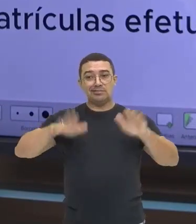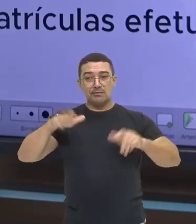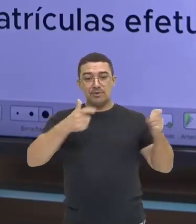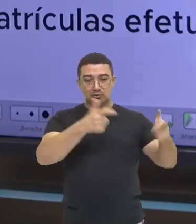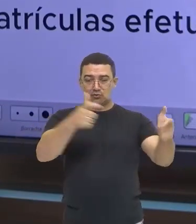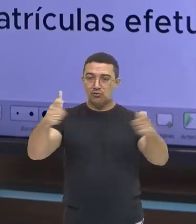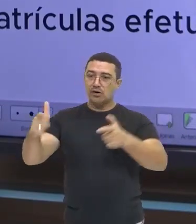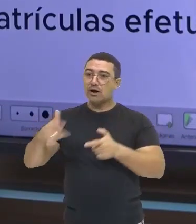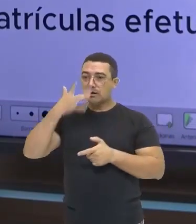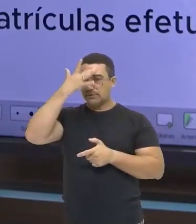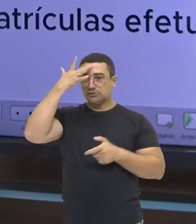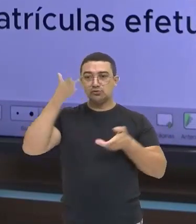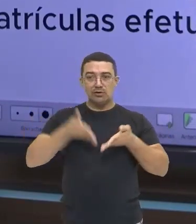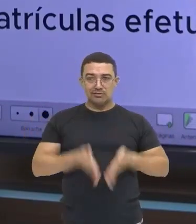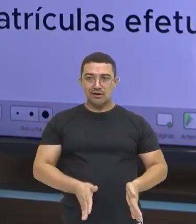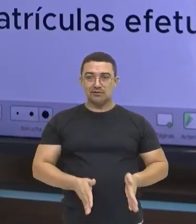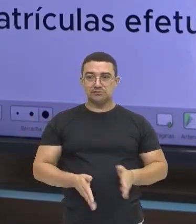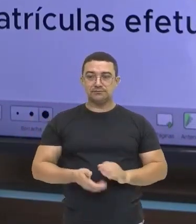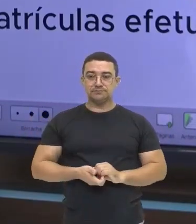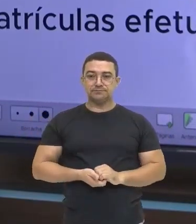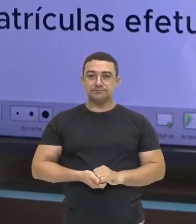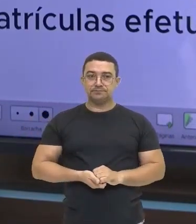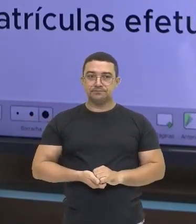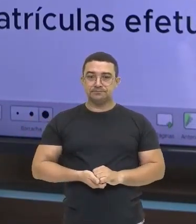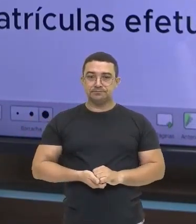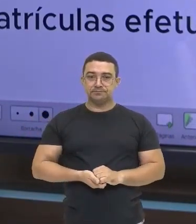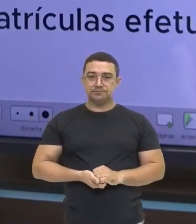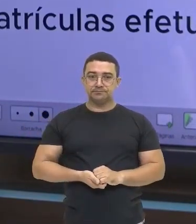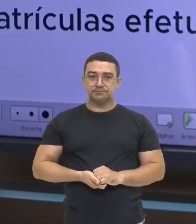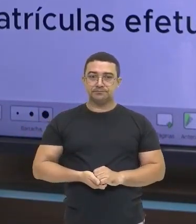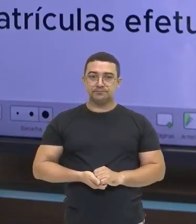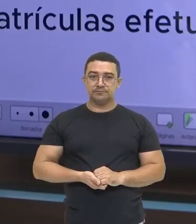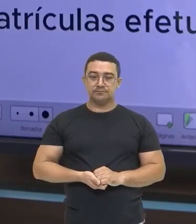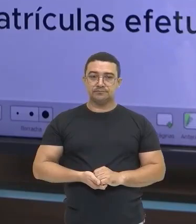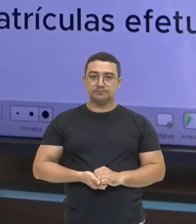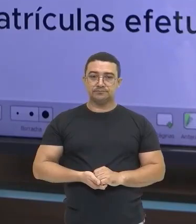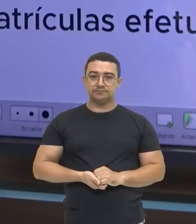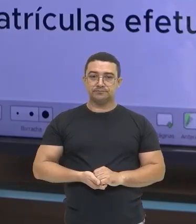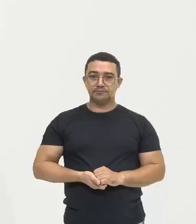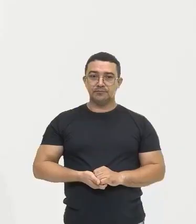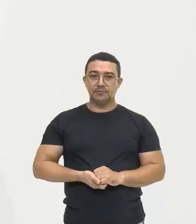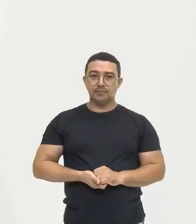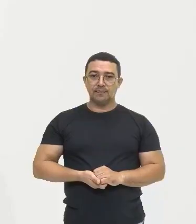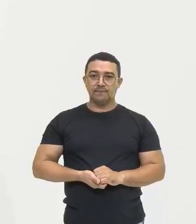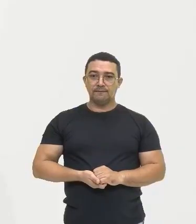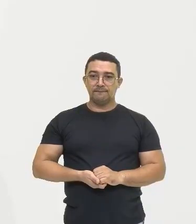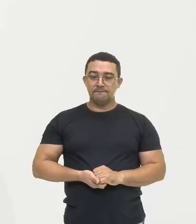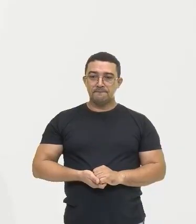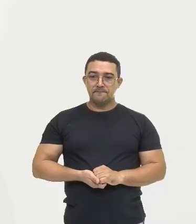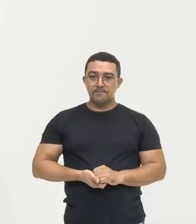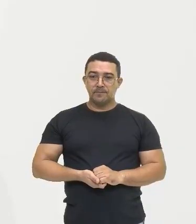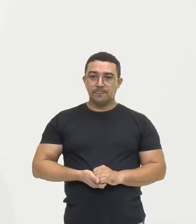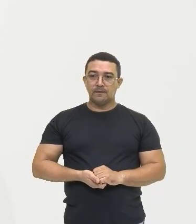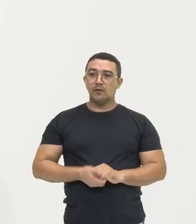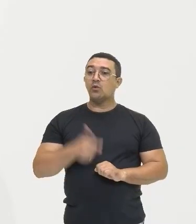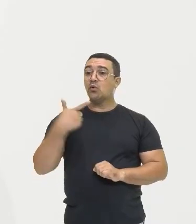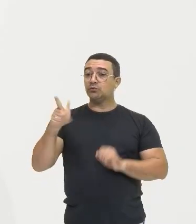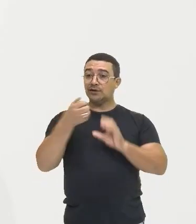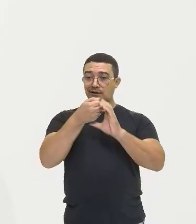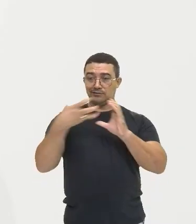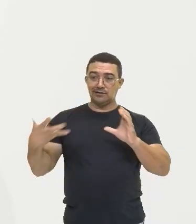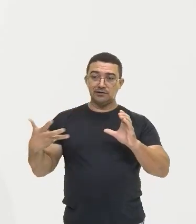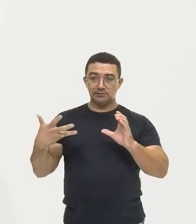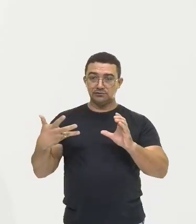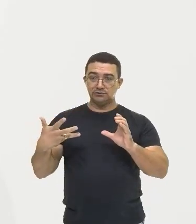tá bom? Vamos ao outro aspecto que a gente leva em consideração para o cálculo do IDH. Outro aspecto